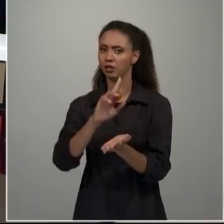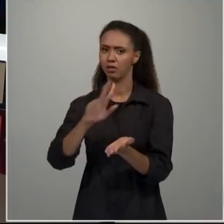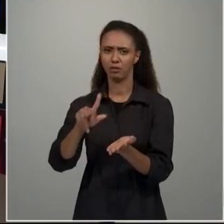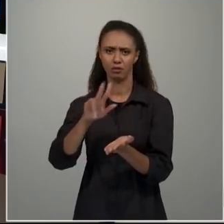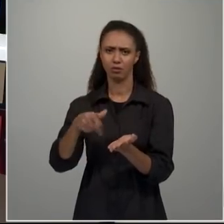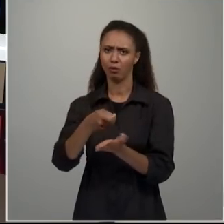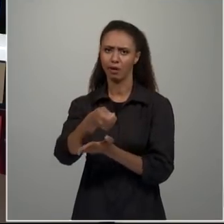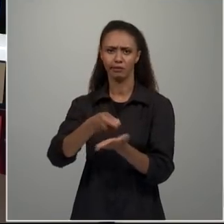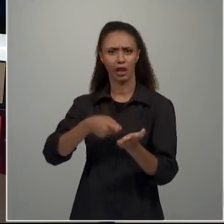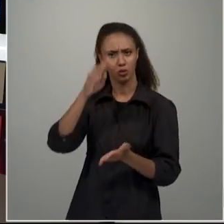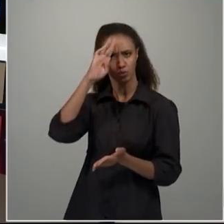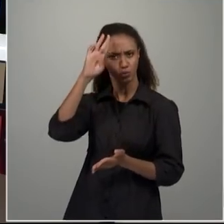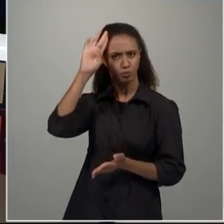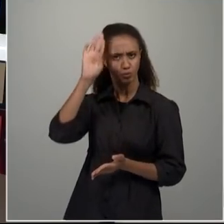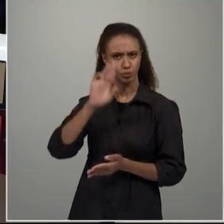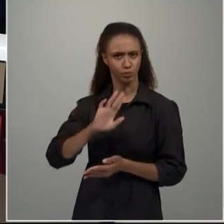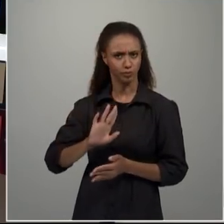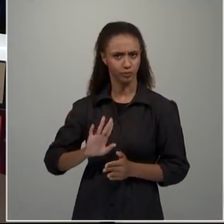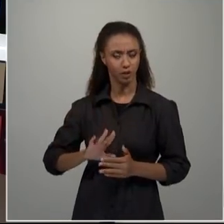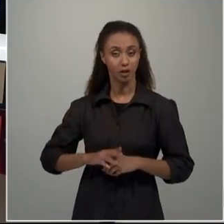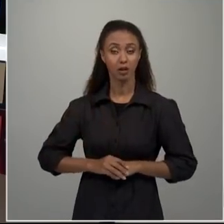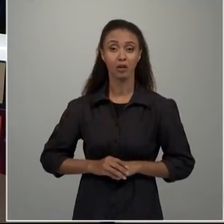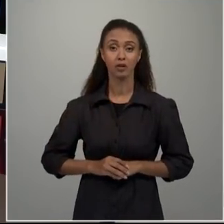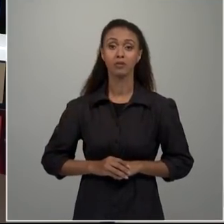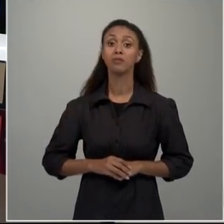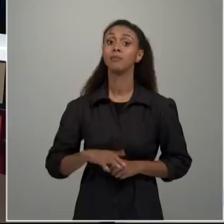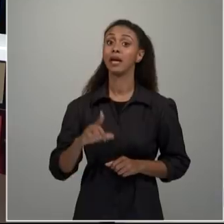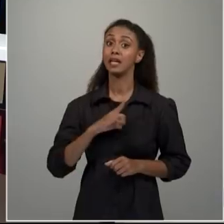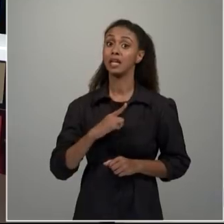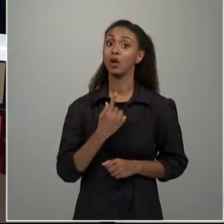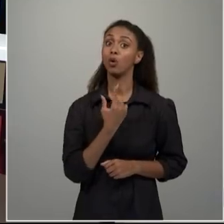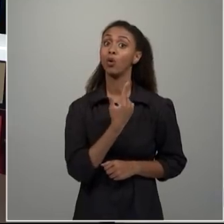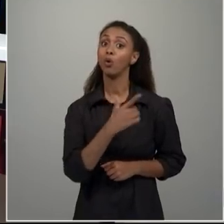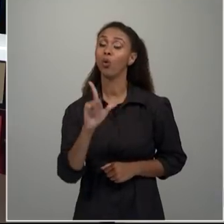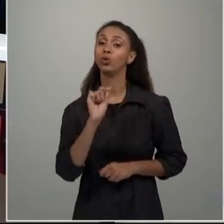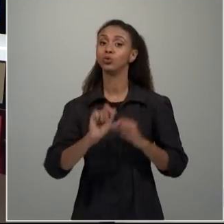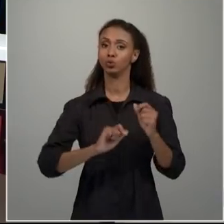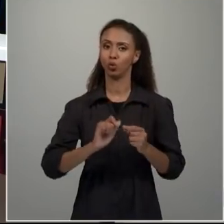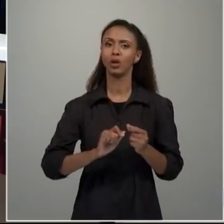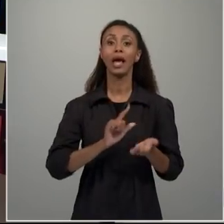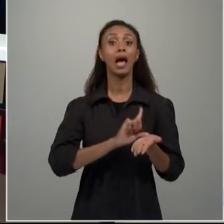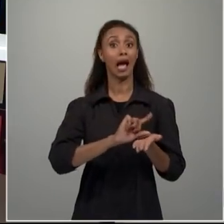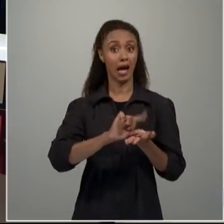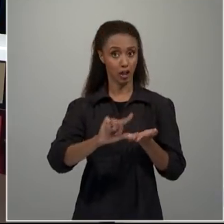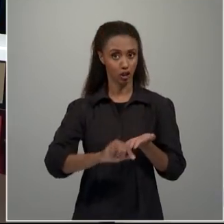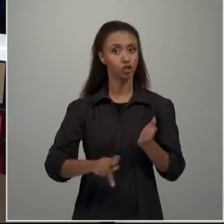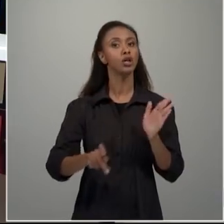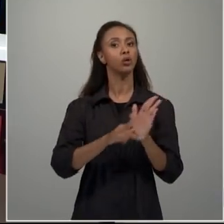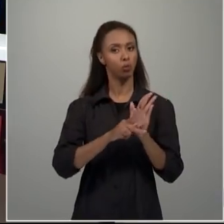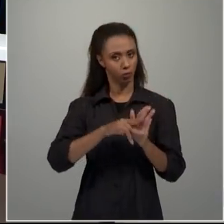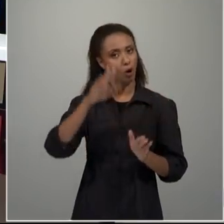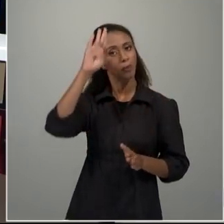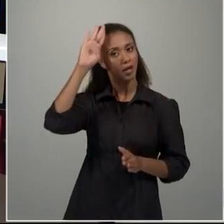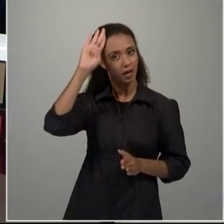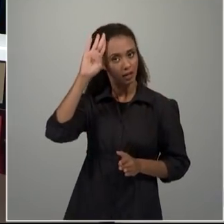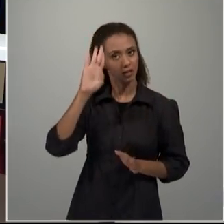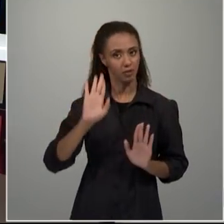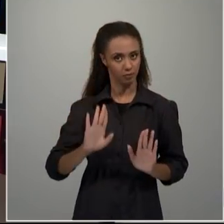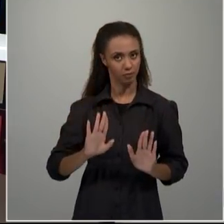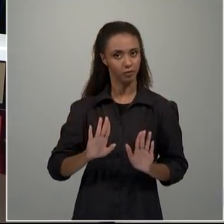pra vocês uma revista com um artigo acadêmico que a gente chama de jornal que não tem nada a ver com o jornal tá